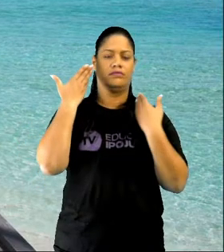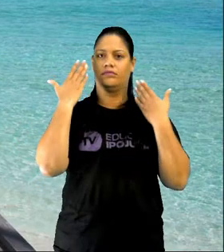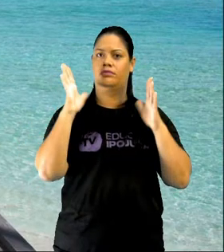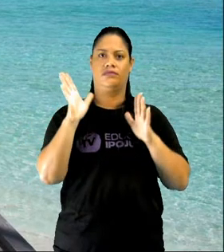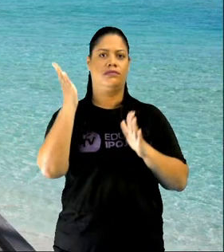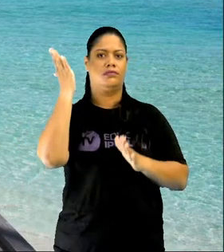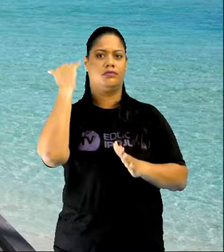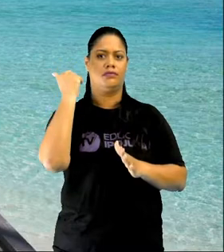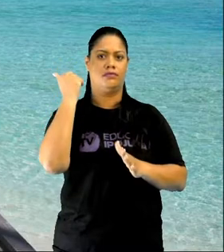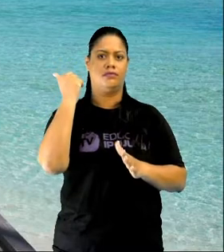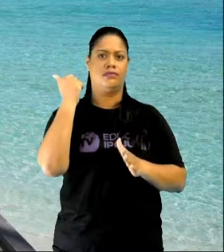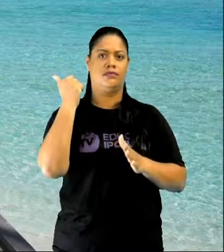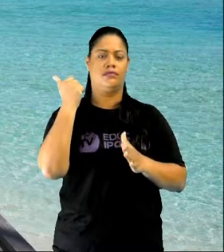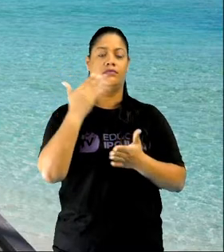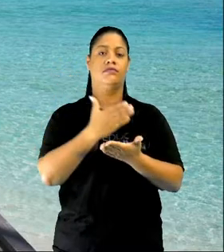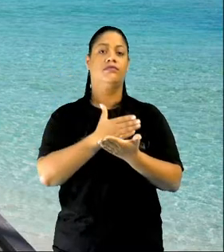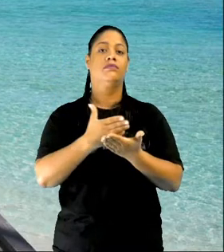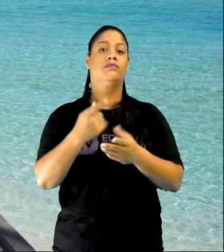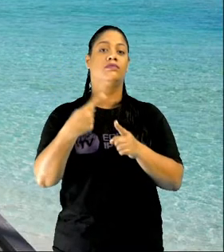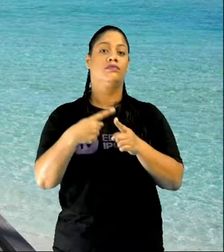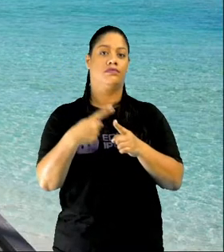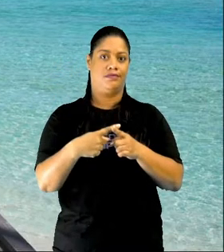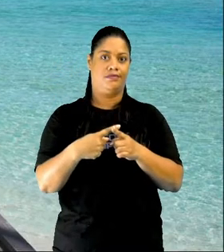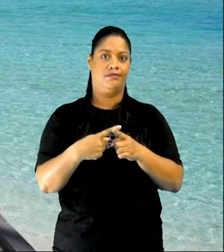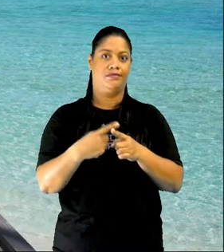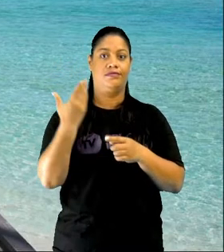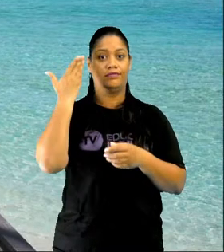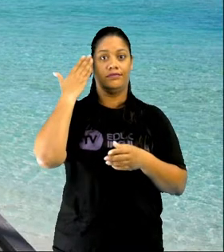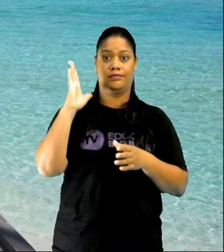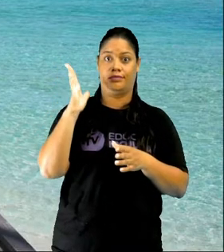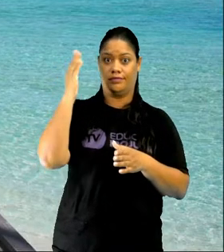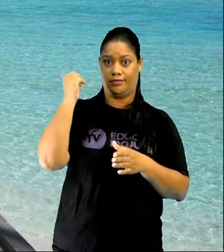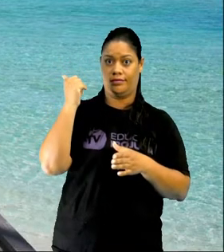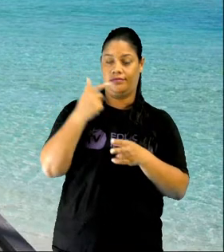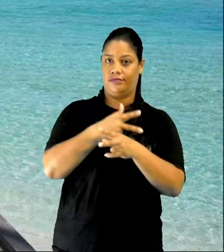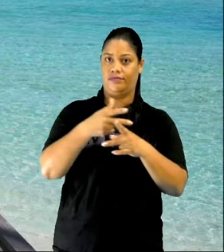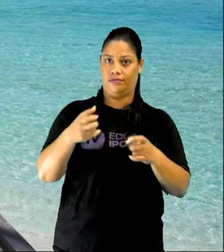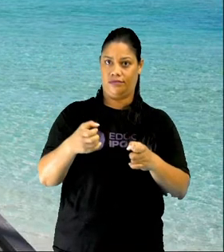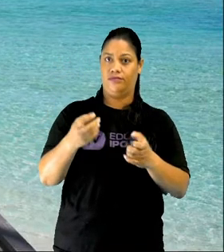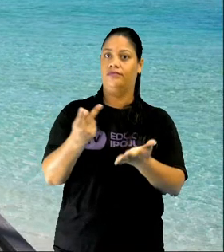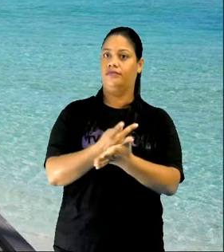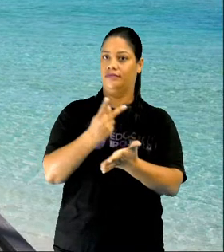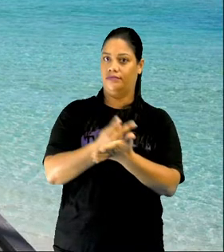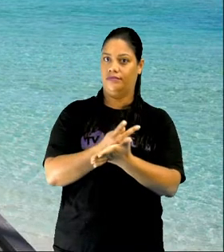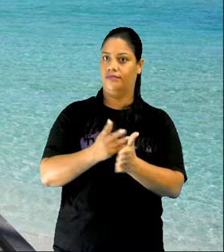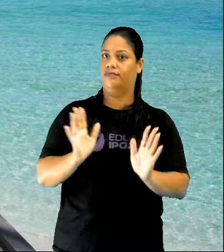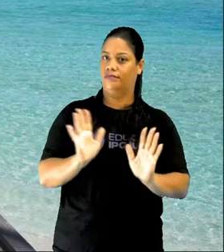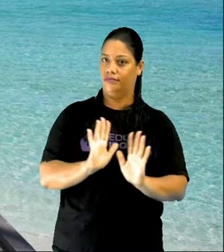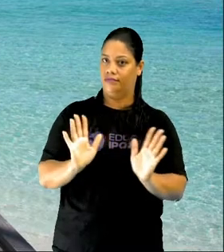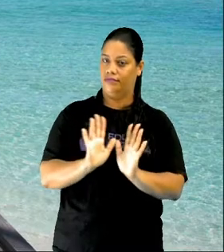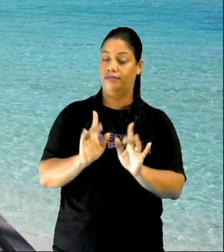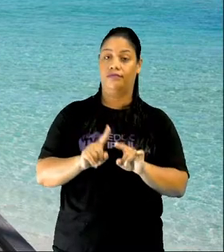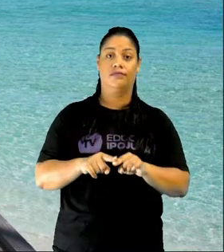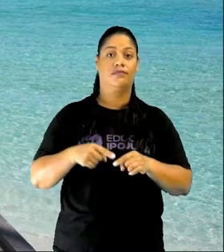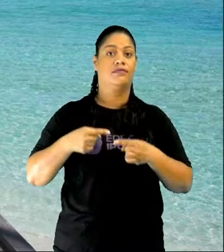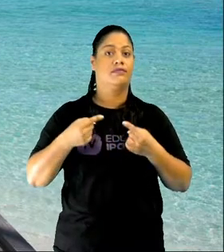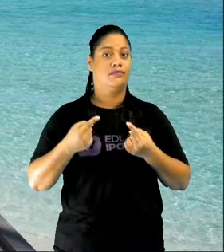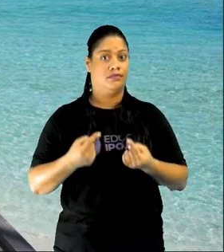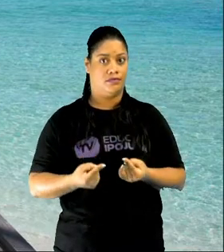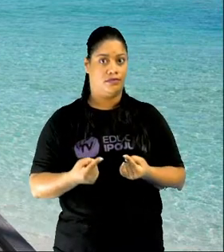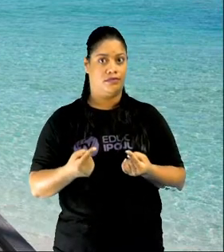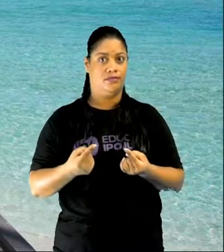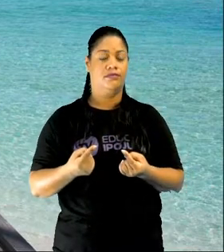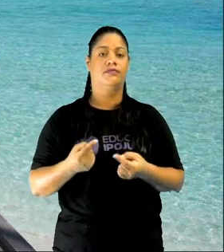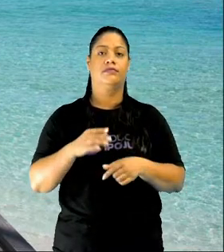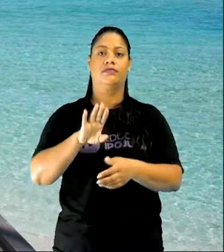origem dele. Isso não quer dizer que seja uma coisa ilegal, certo? Mas para